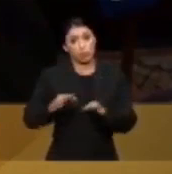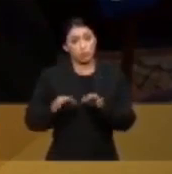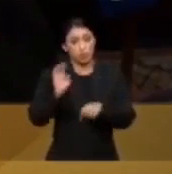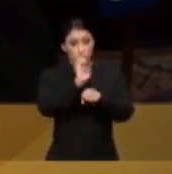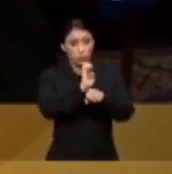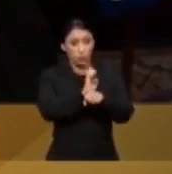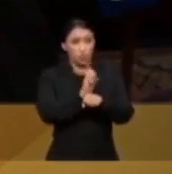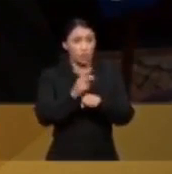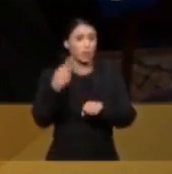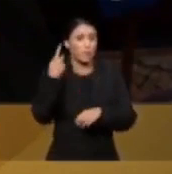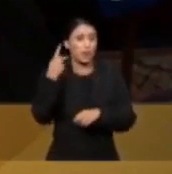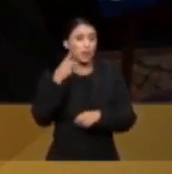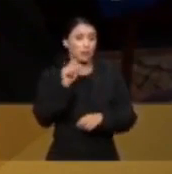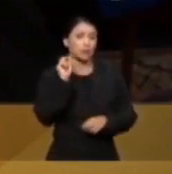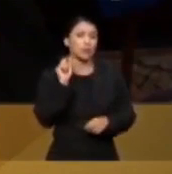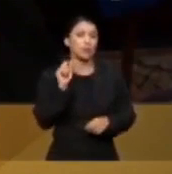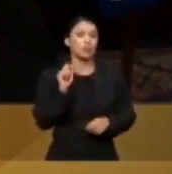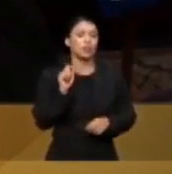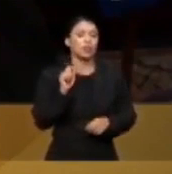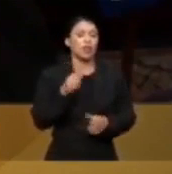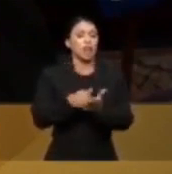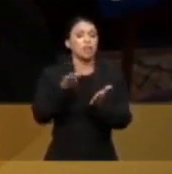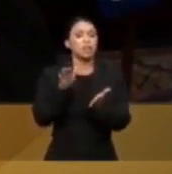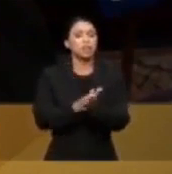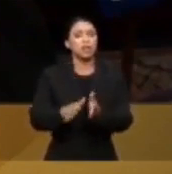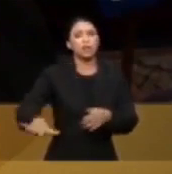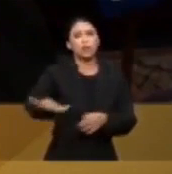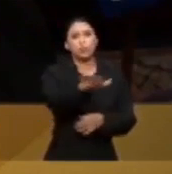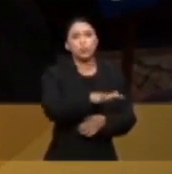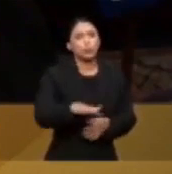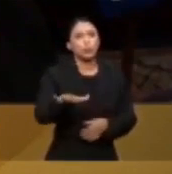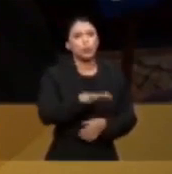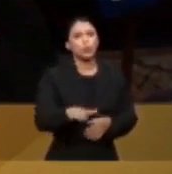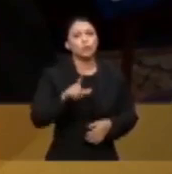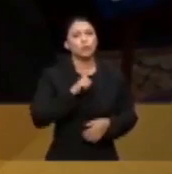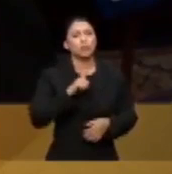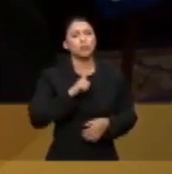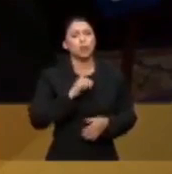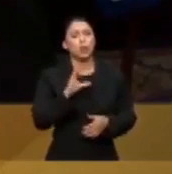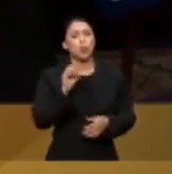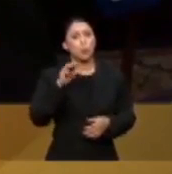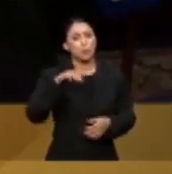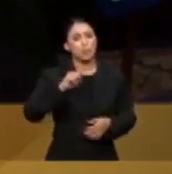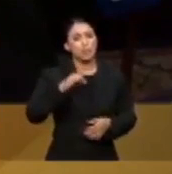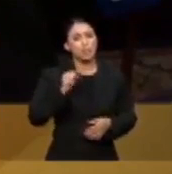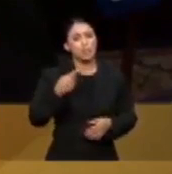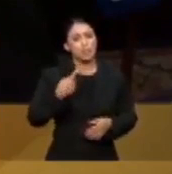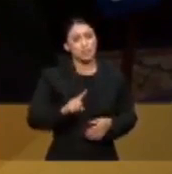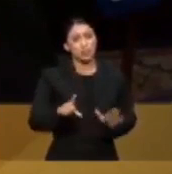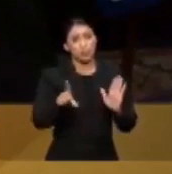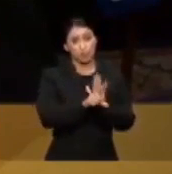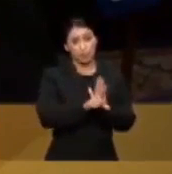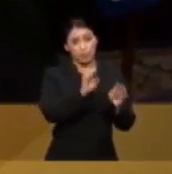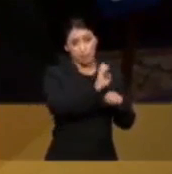contra ato do CNJ, que determinar a exoneração de todos os ocupantes de cargos em comissão abrangidos pelo artigo 5º da Lei